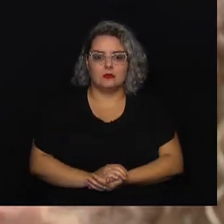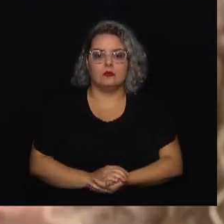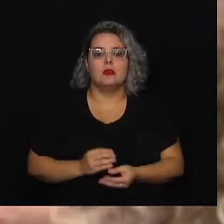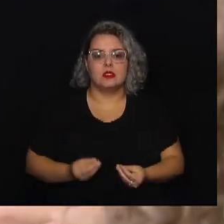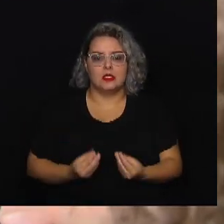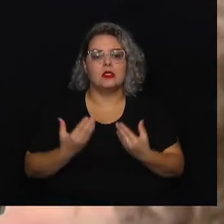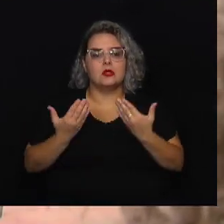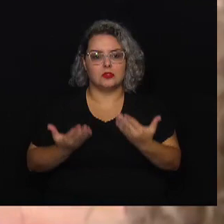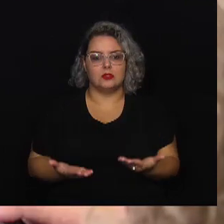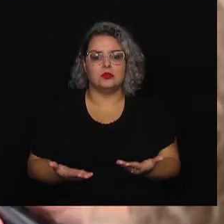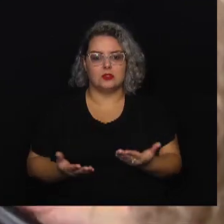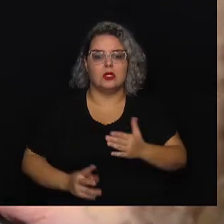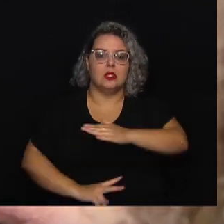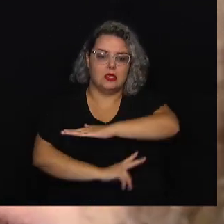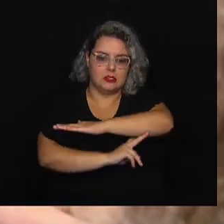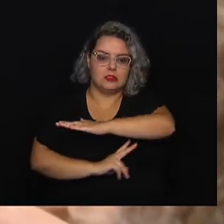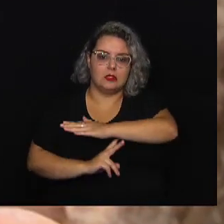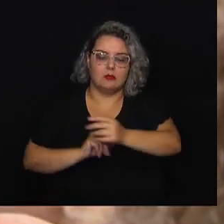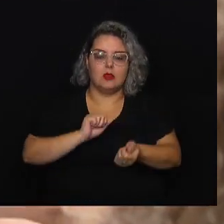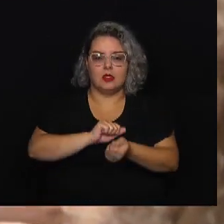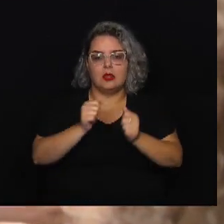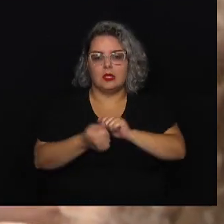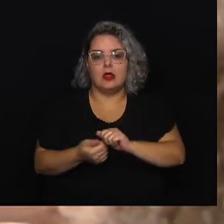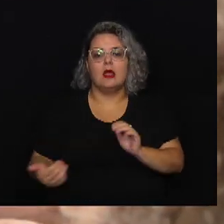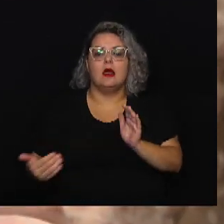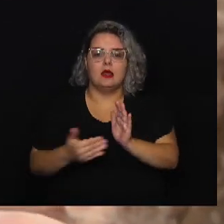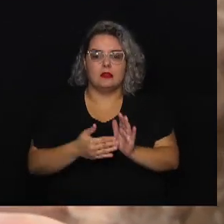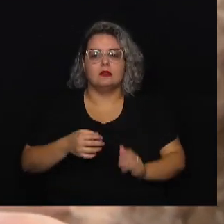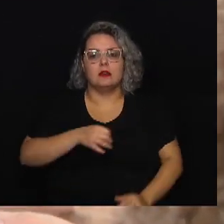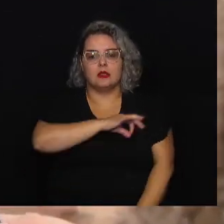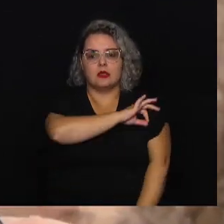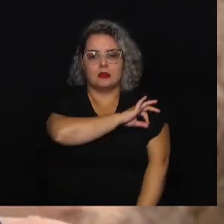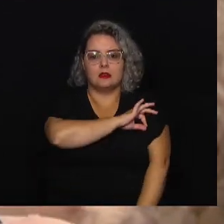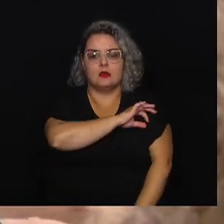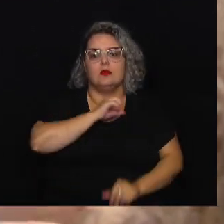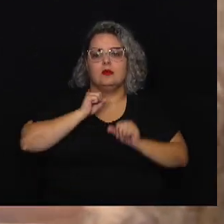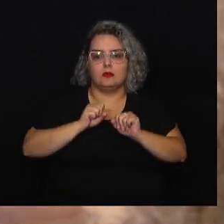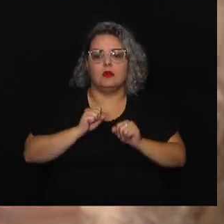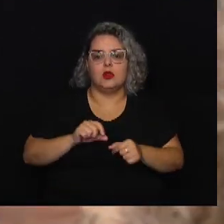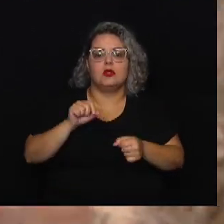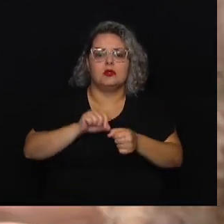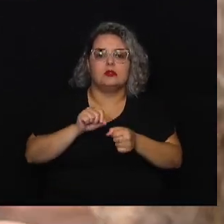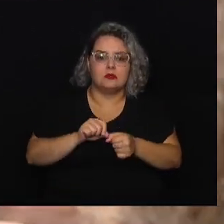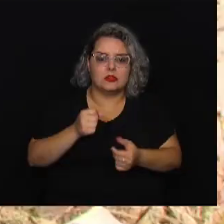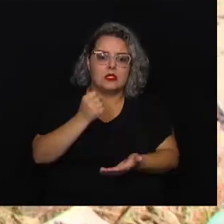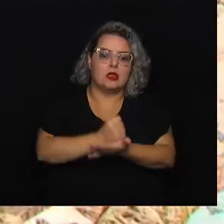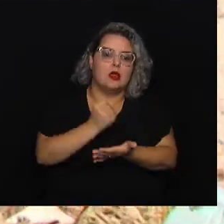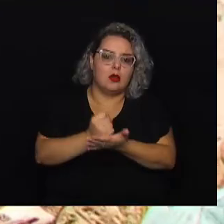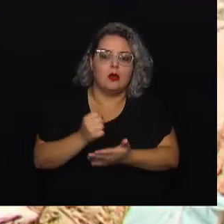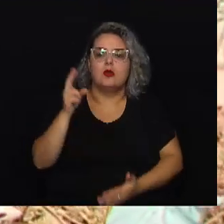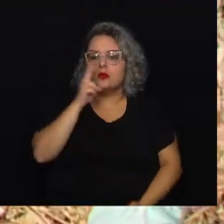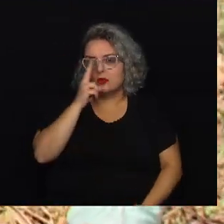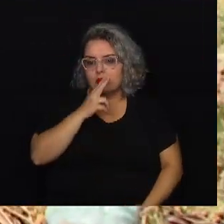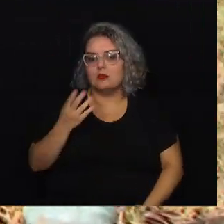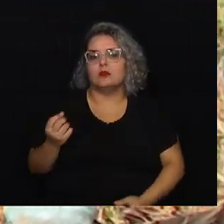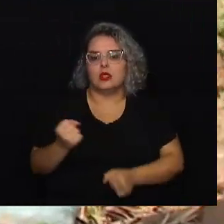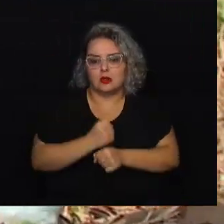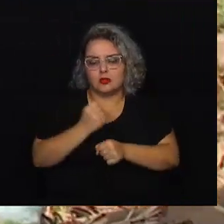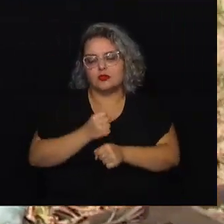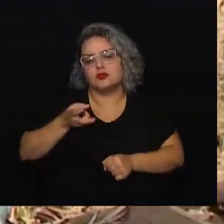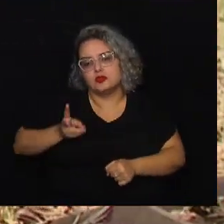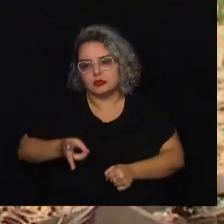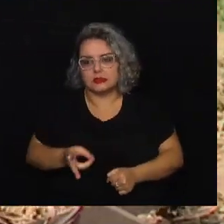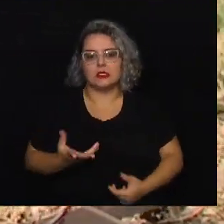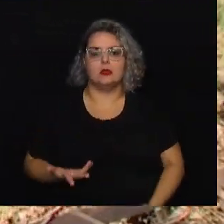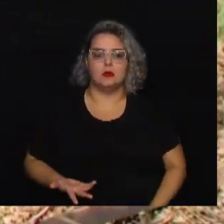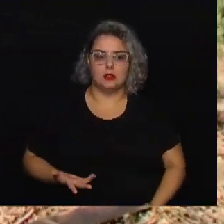colocada essa ponte temporária aqui até que a prefeitura possa realizar aí a contratação, né, emergencial. A população que